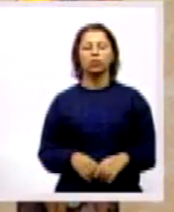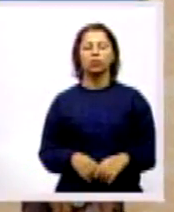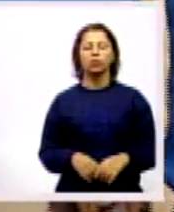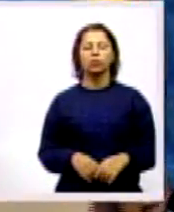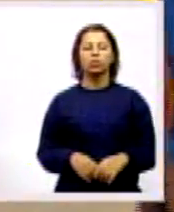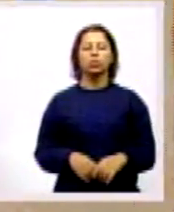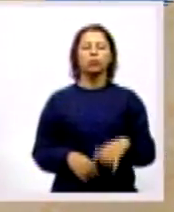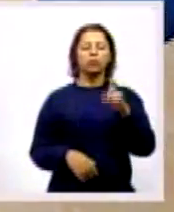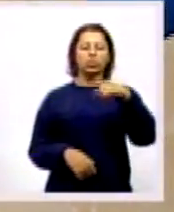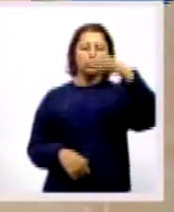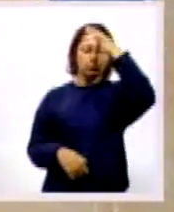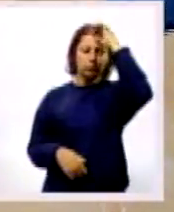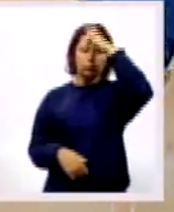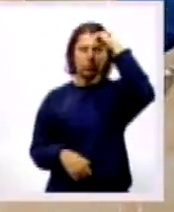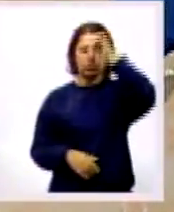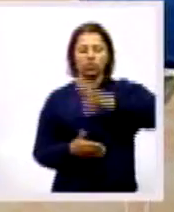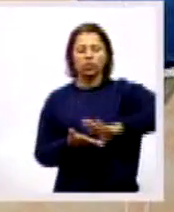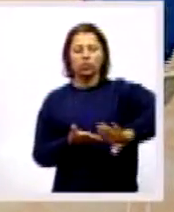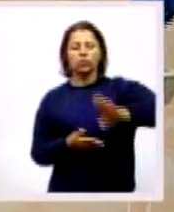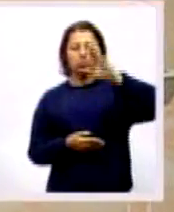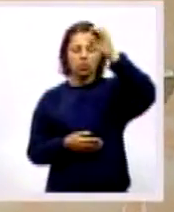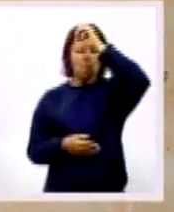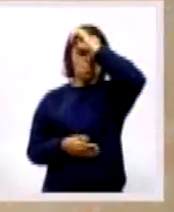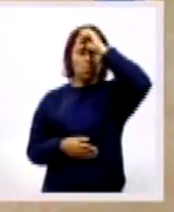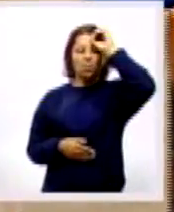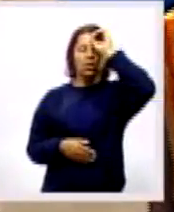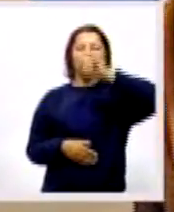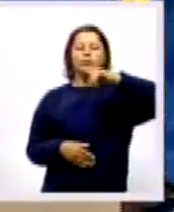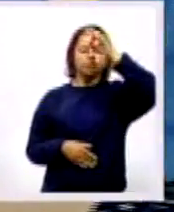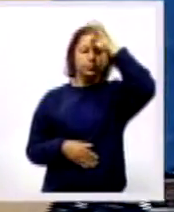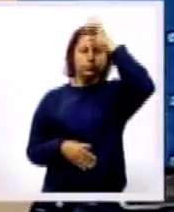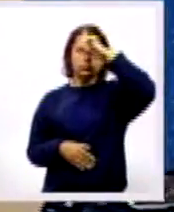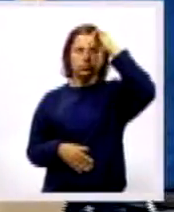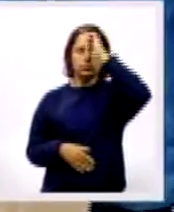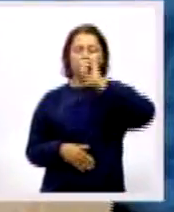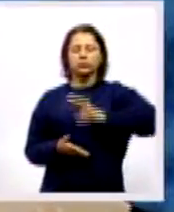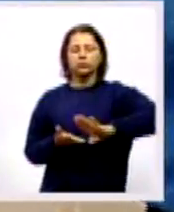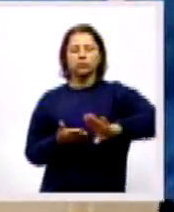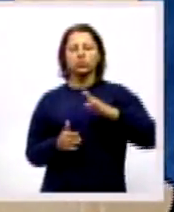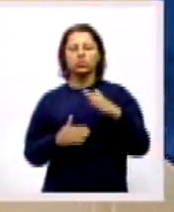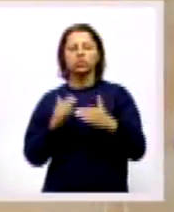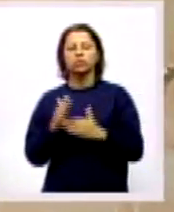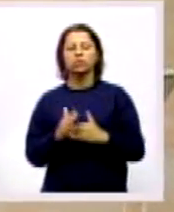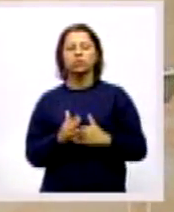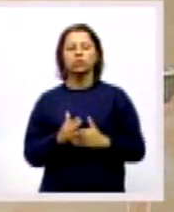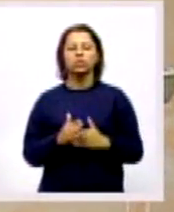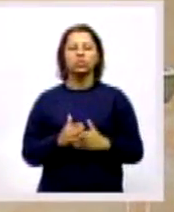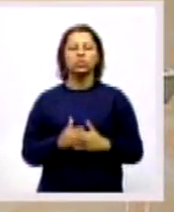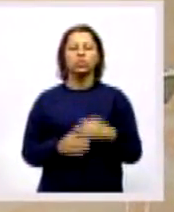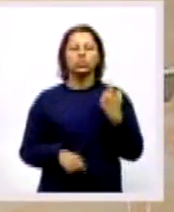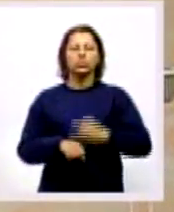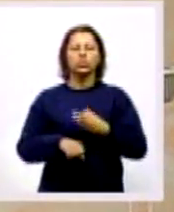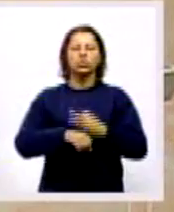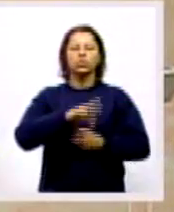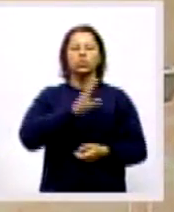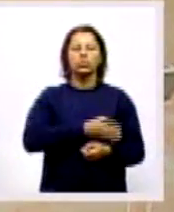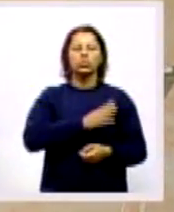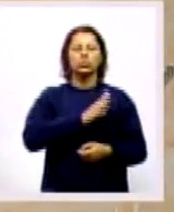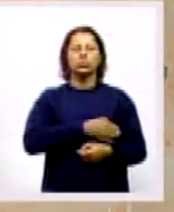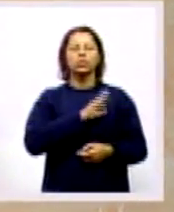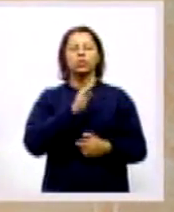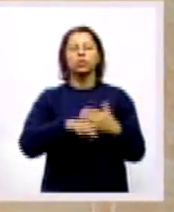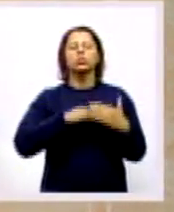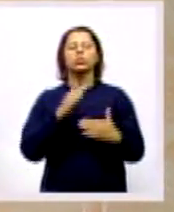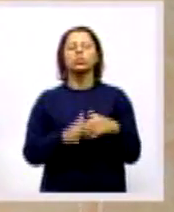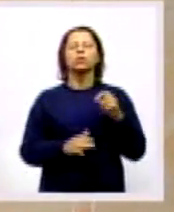o Espírito que nos retira da ignorância. É o Espírito que vai retirar de nós todo o endurecimento do coração e